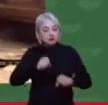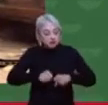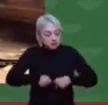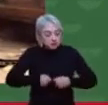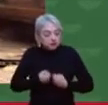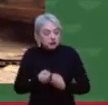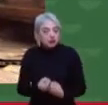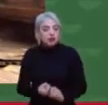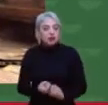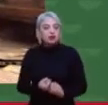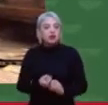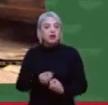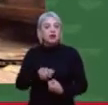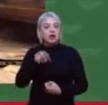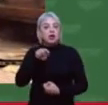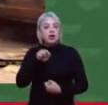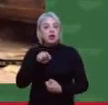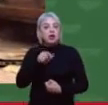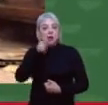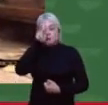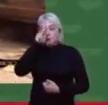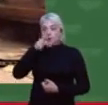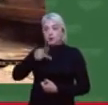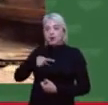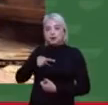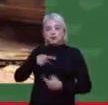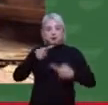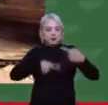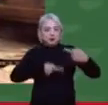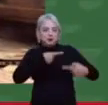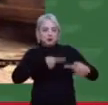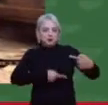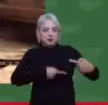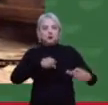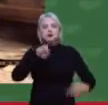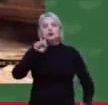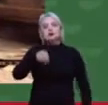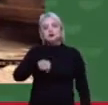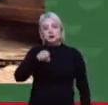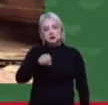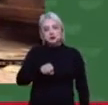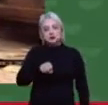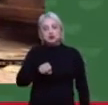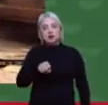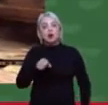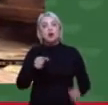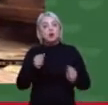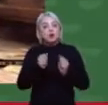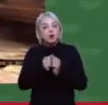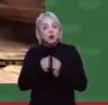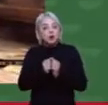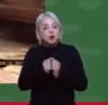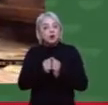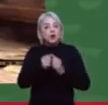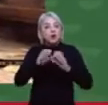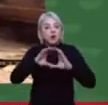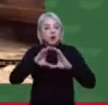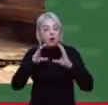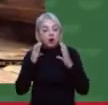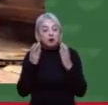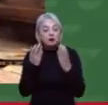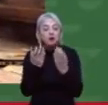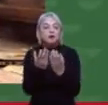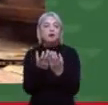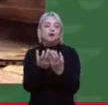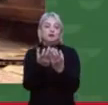enfrentada não com a personificação da política, e sim com a coletivização